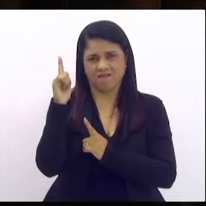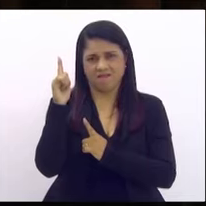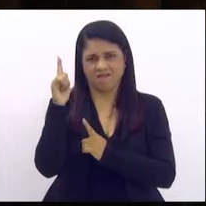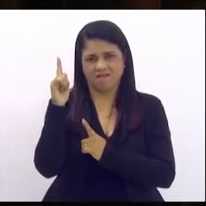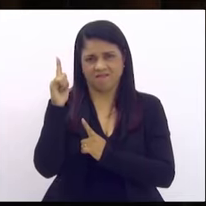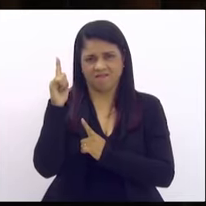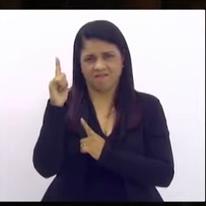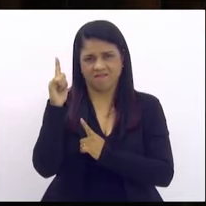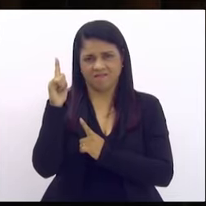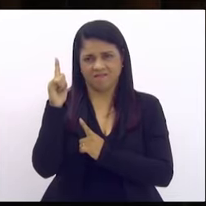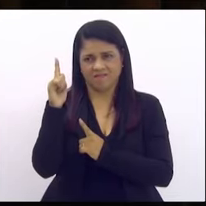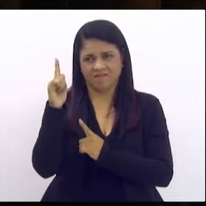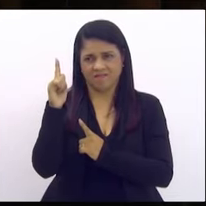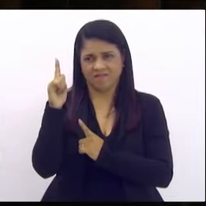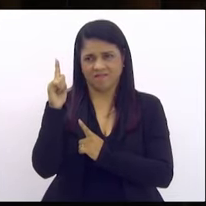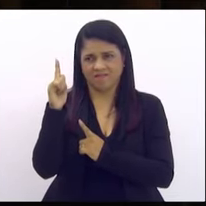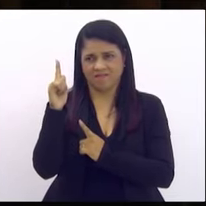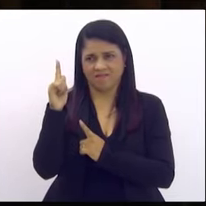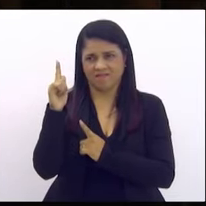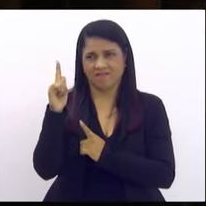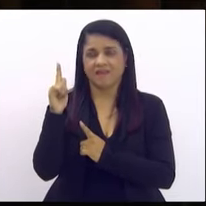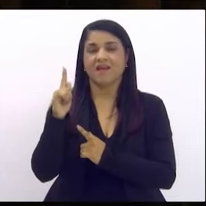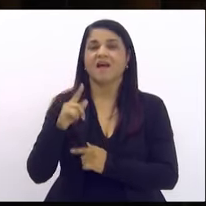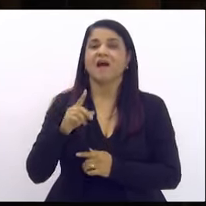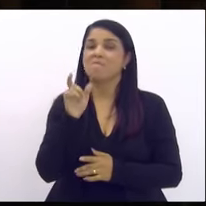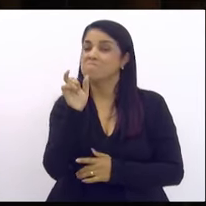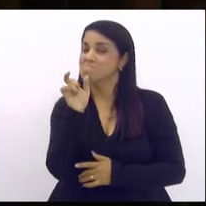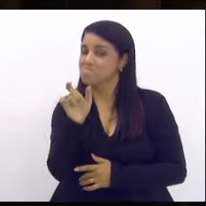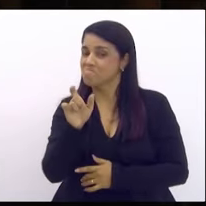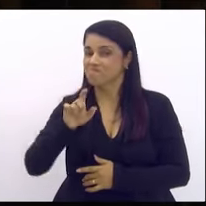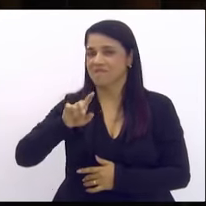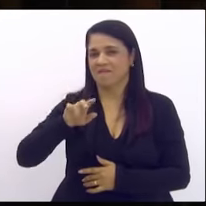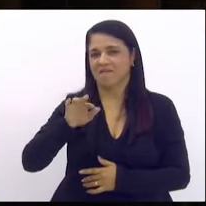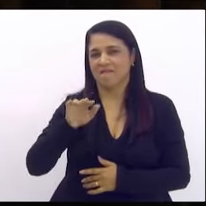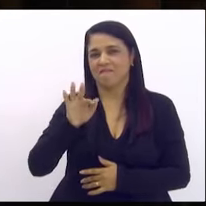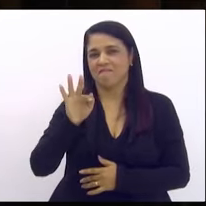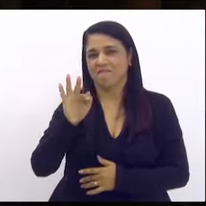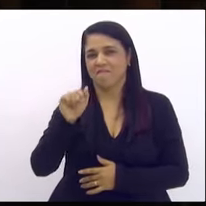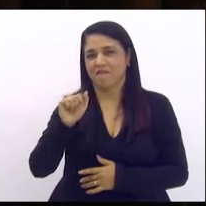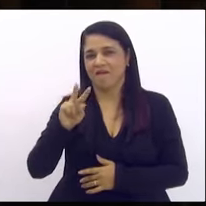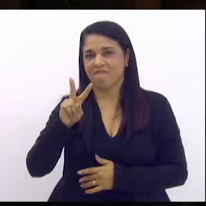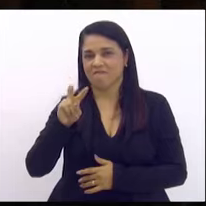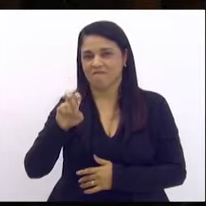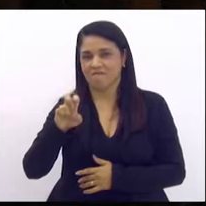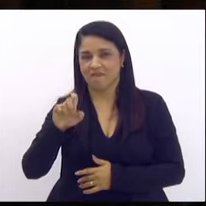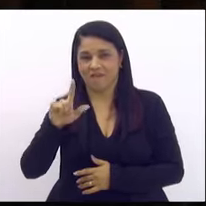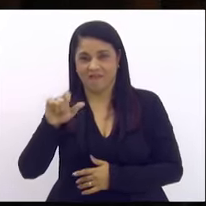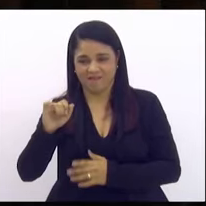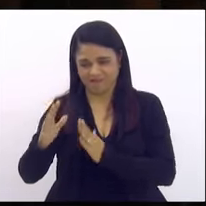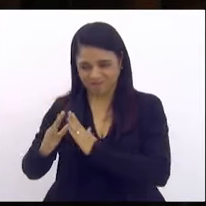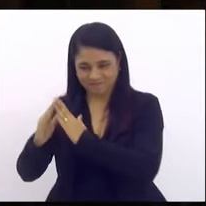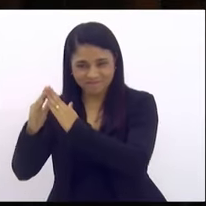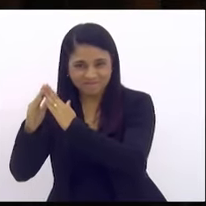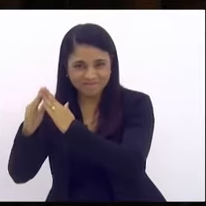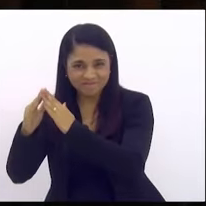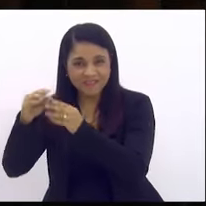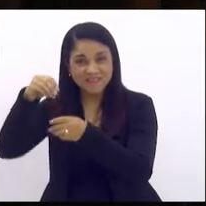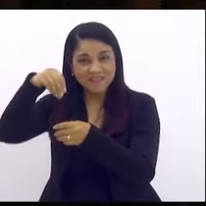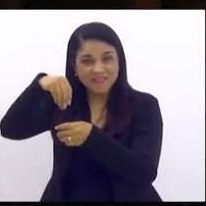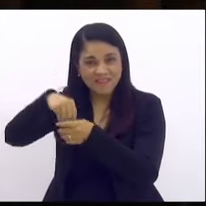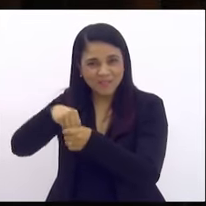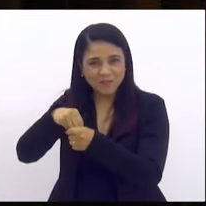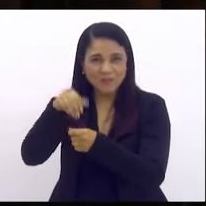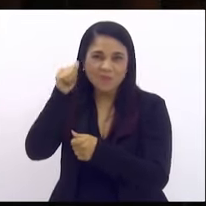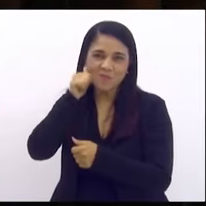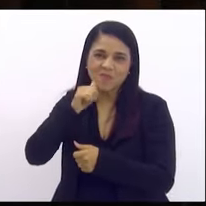provavelmente a palavra favela mas a palavra favela e uma mulher negra dentro da favela então a gente não tá aqui